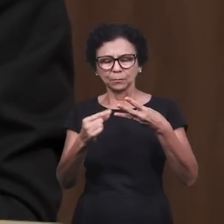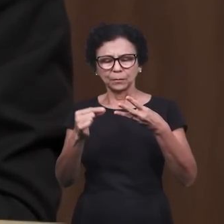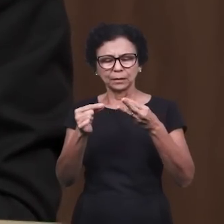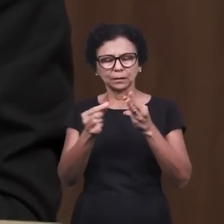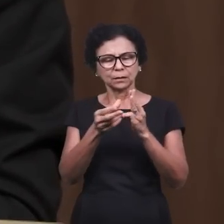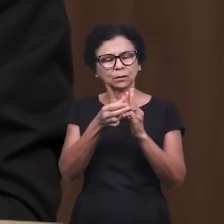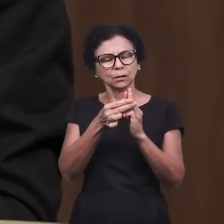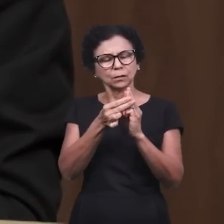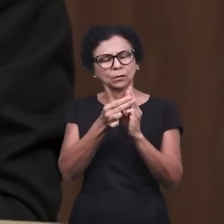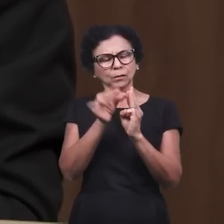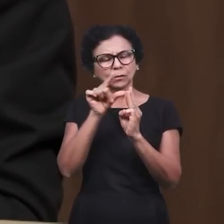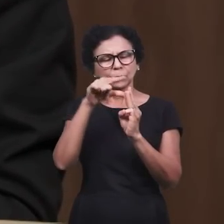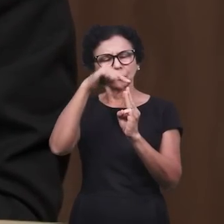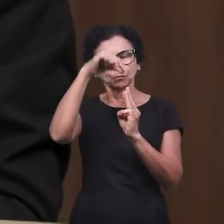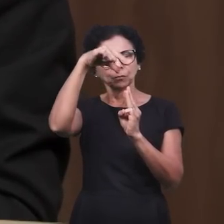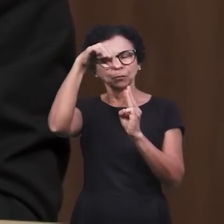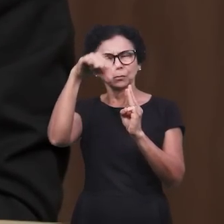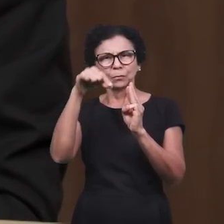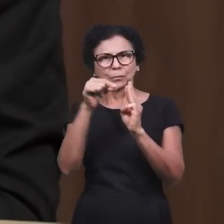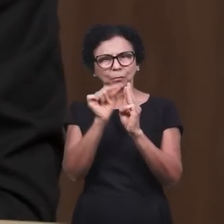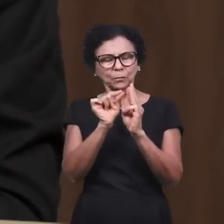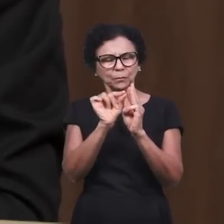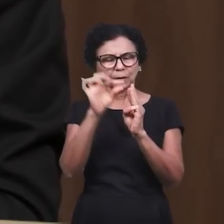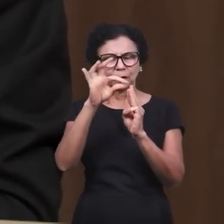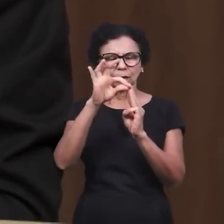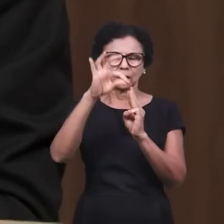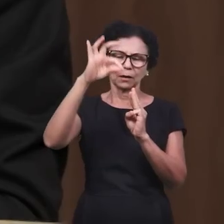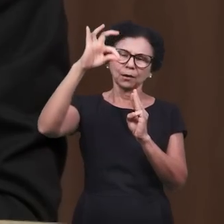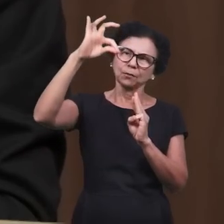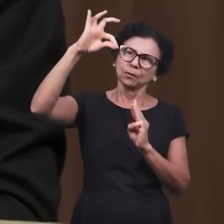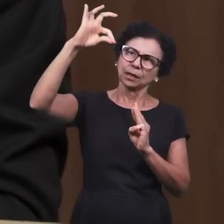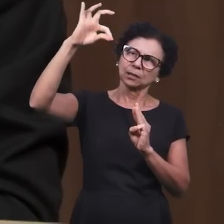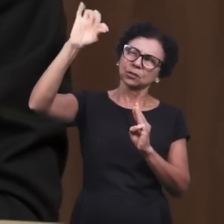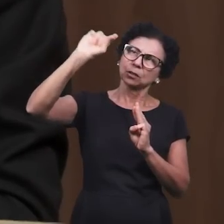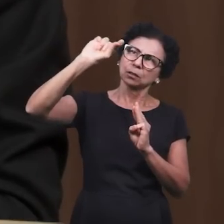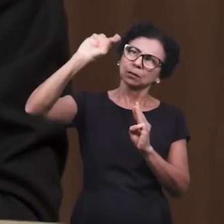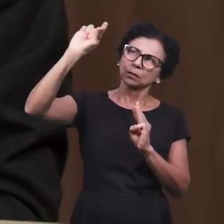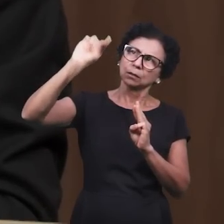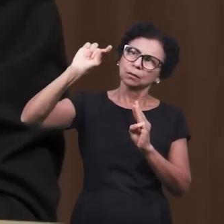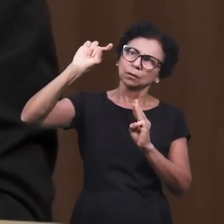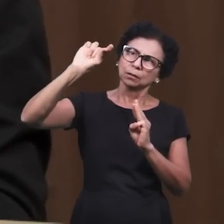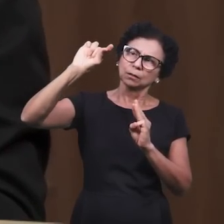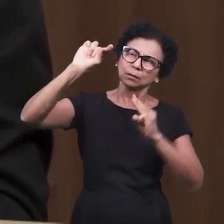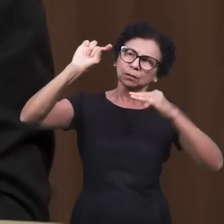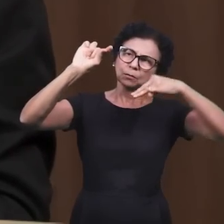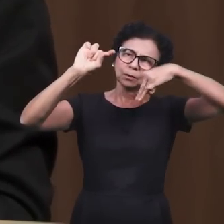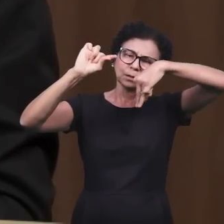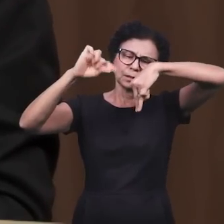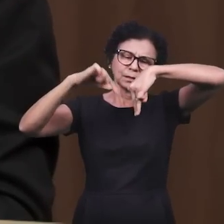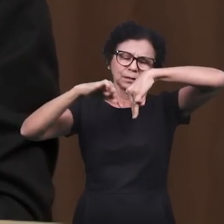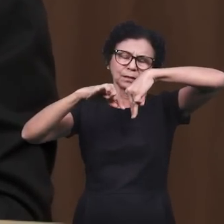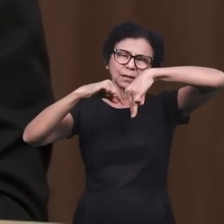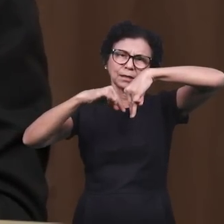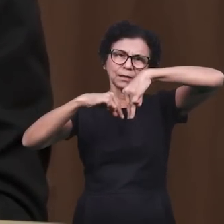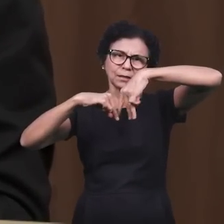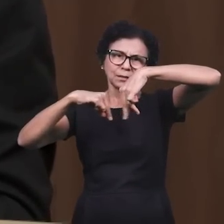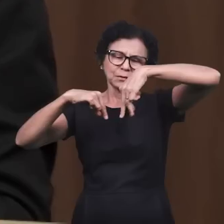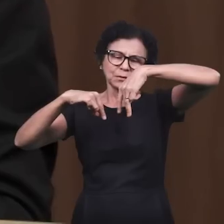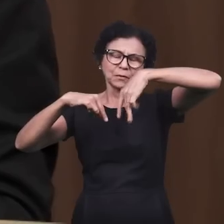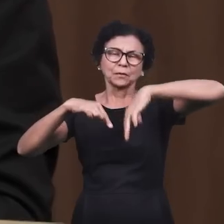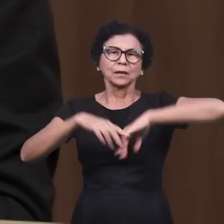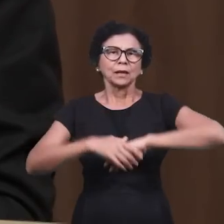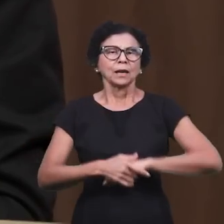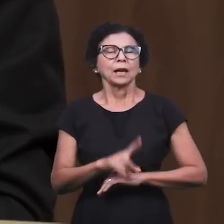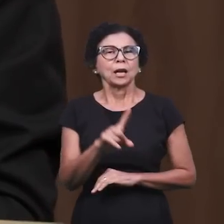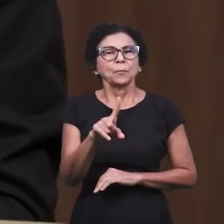dar equilíbrio, para que a flecha o fundo dela não caia. Então, a aerodinâmica. Então, quando